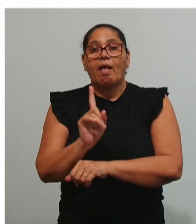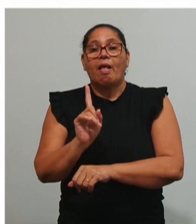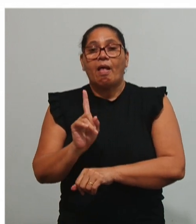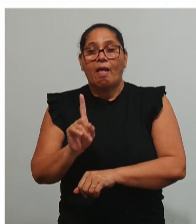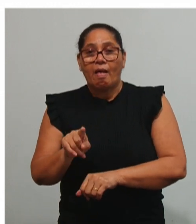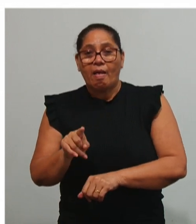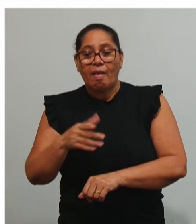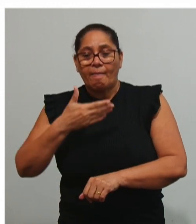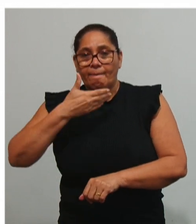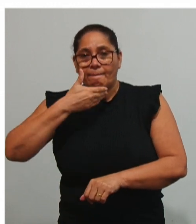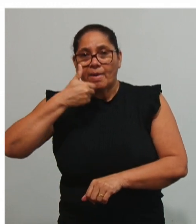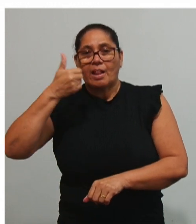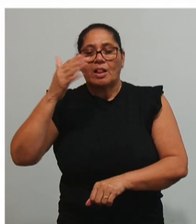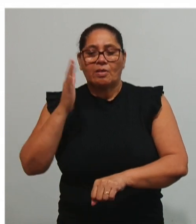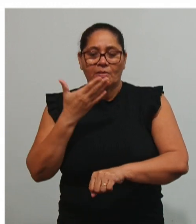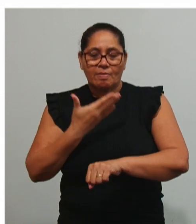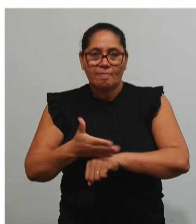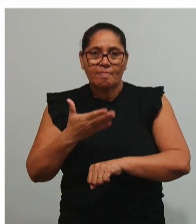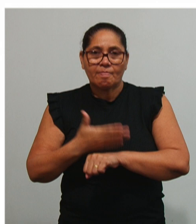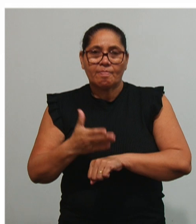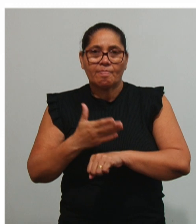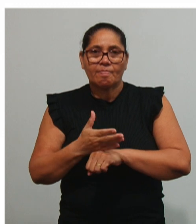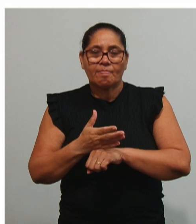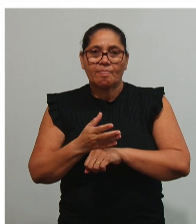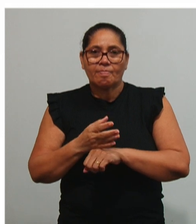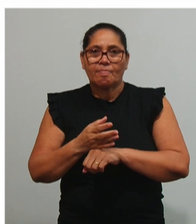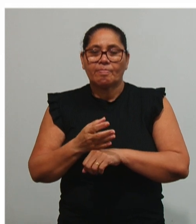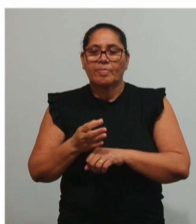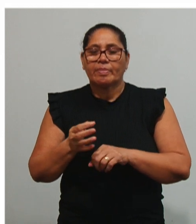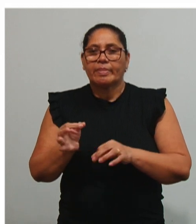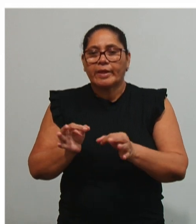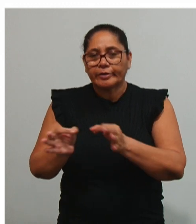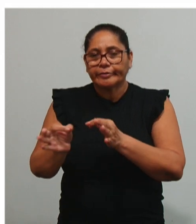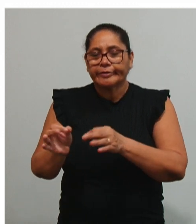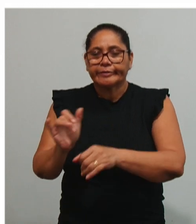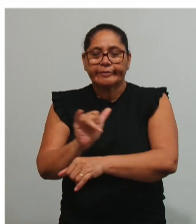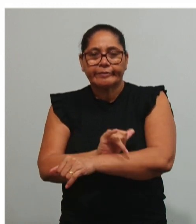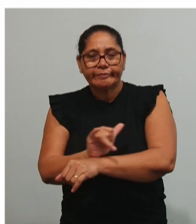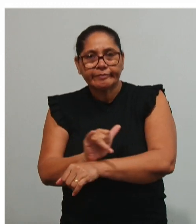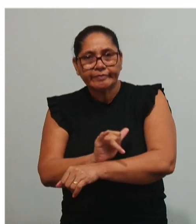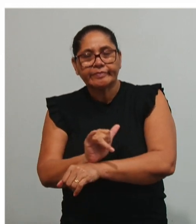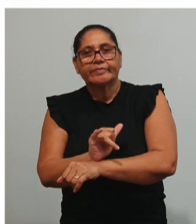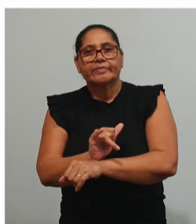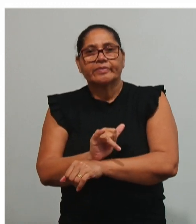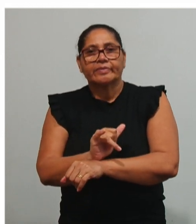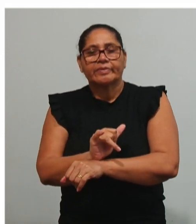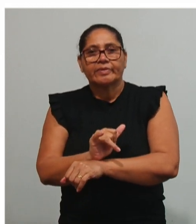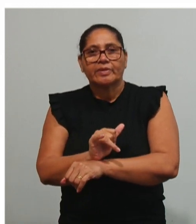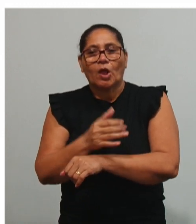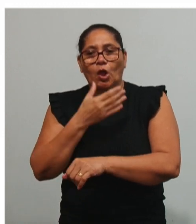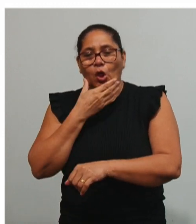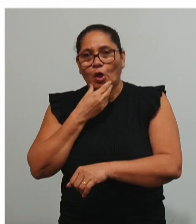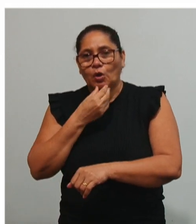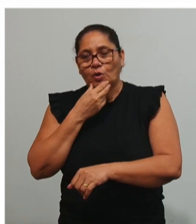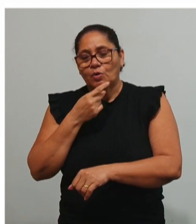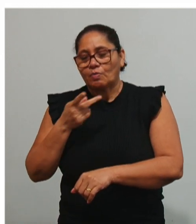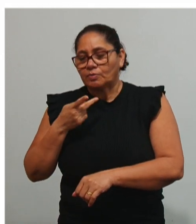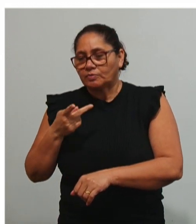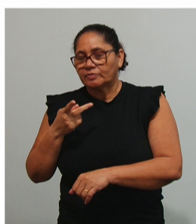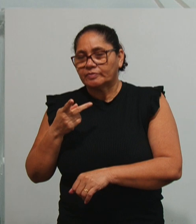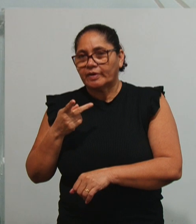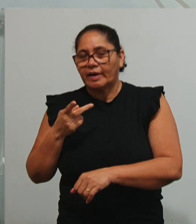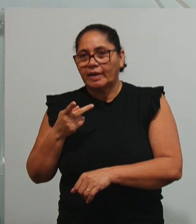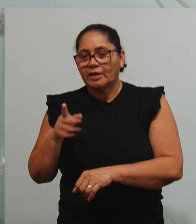a melhor prática de elaboração de estratégia. Então, o que o autor defende, né, e aí já